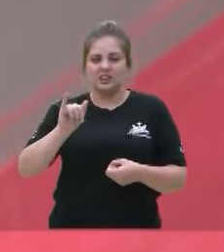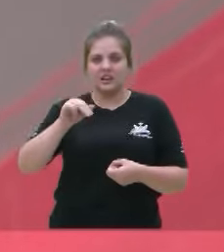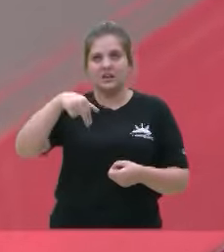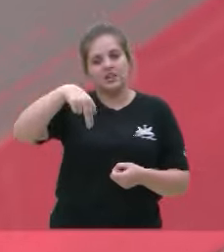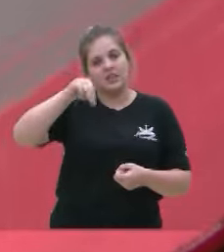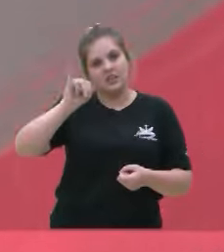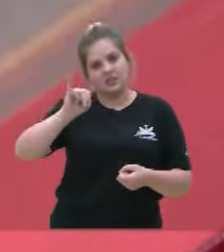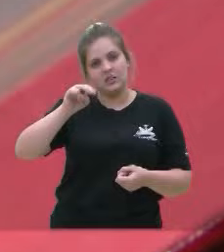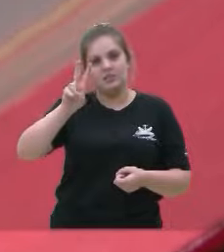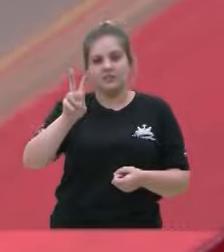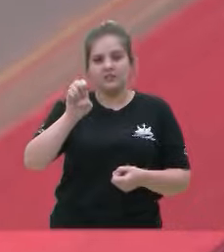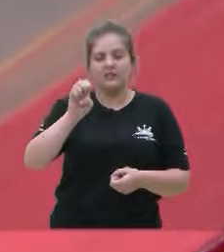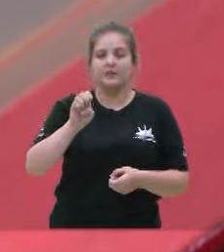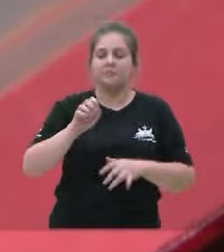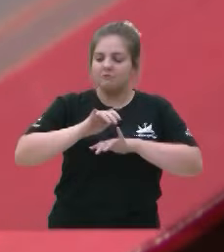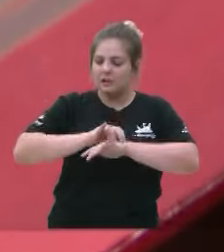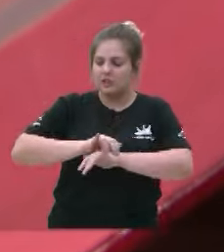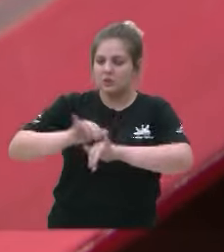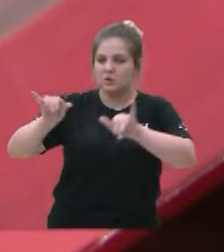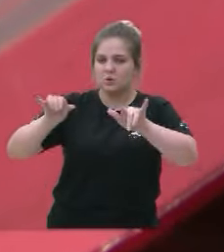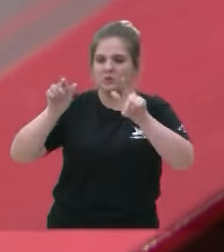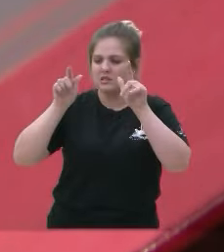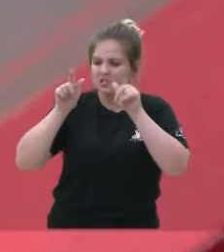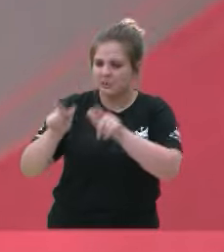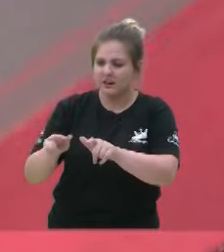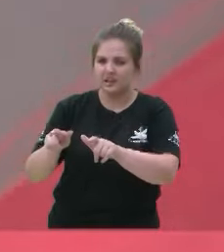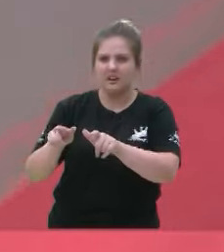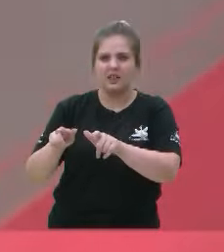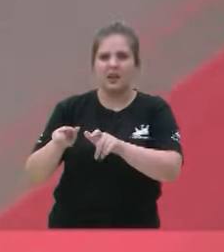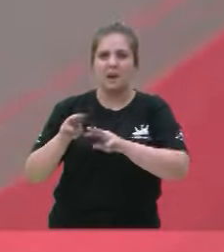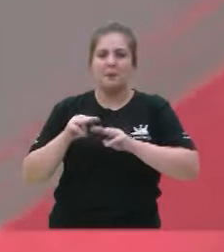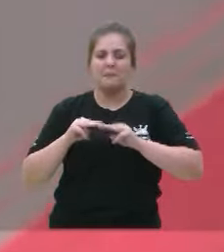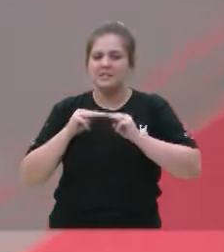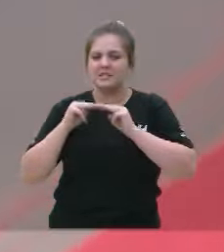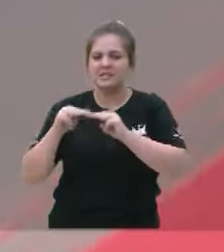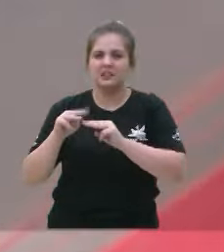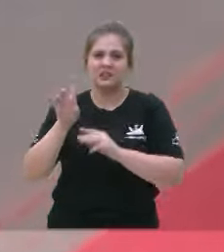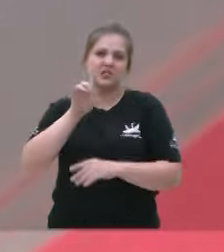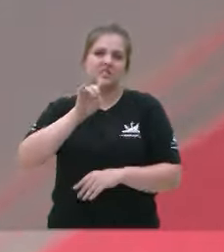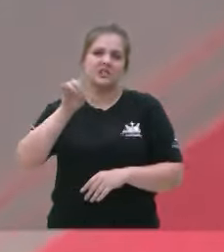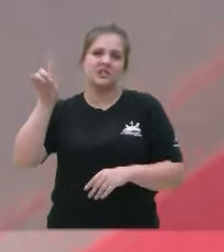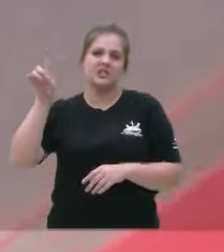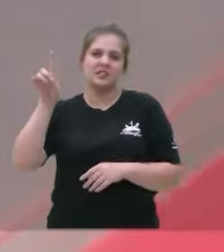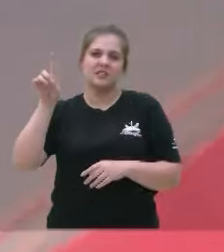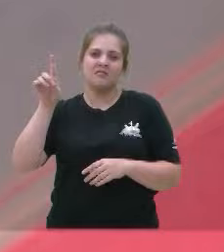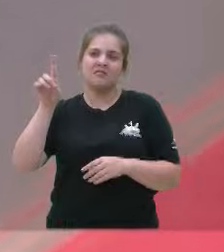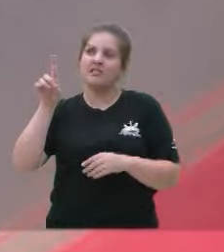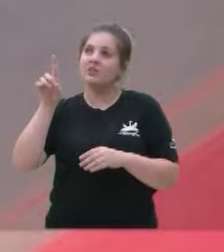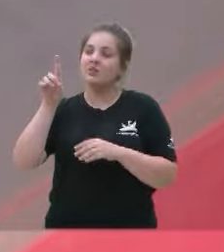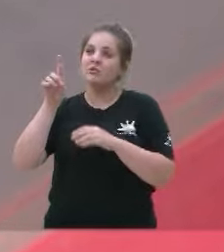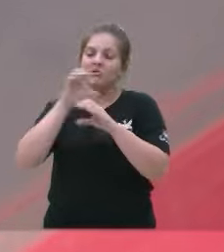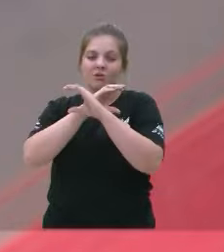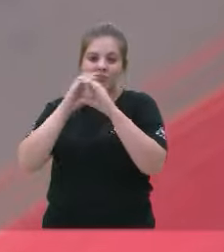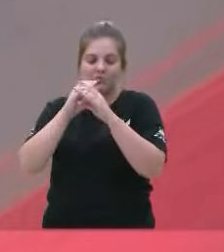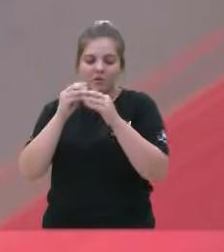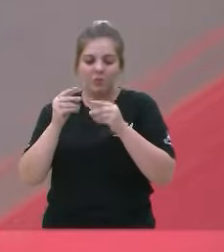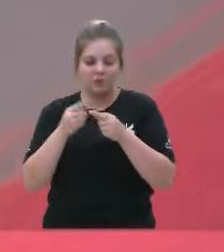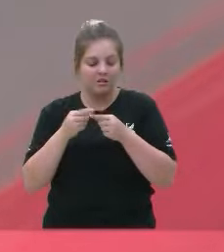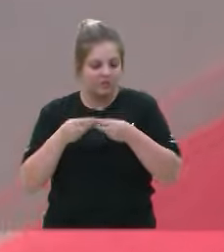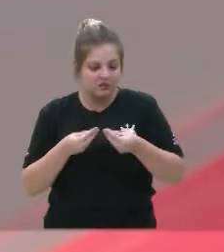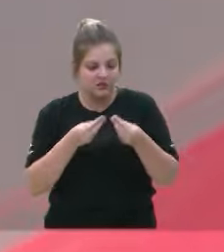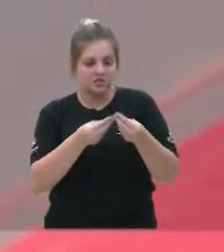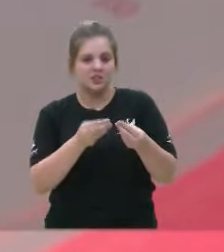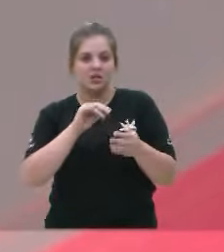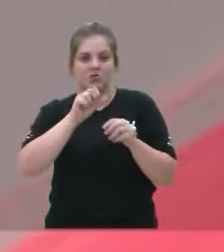n anuncie a mensagem que eu vou te confiar